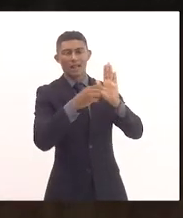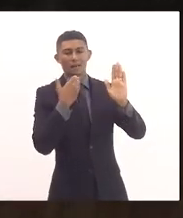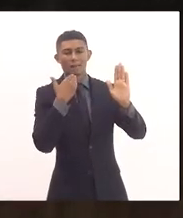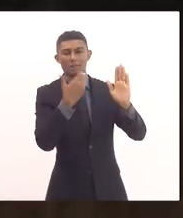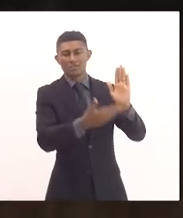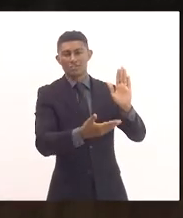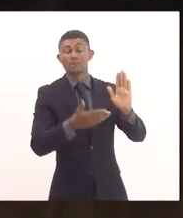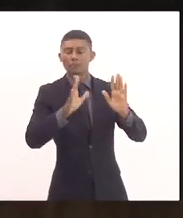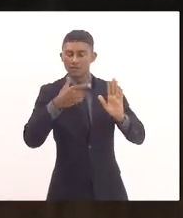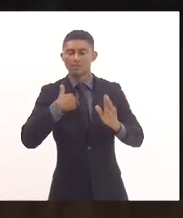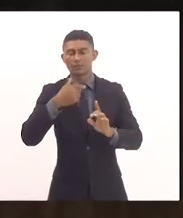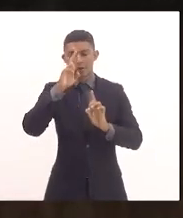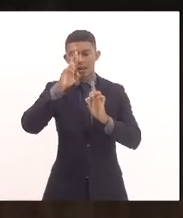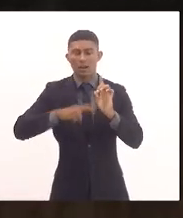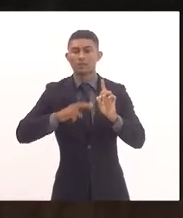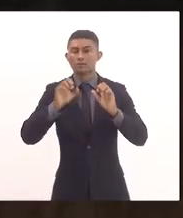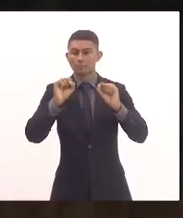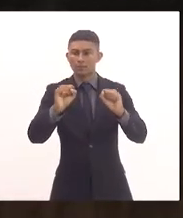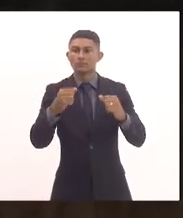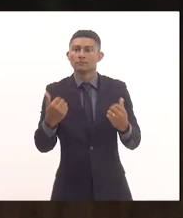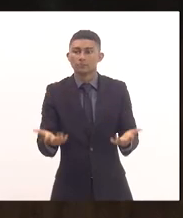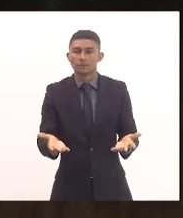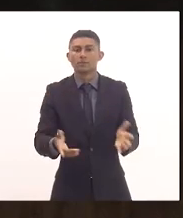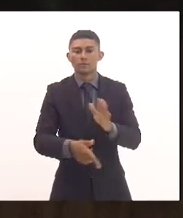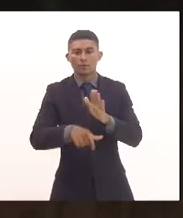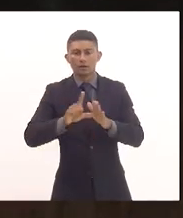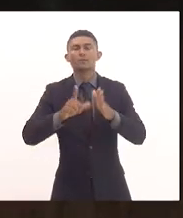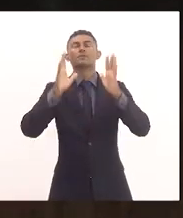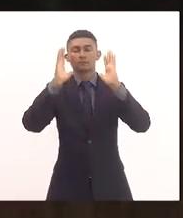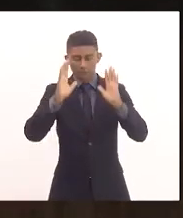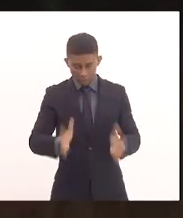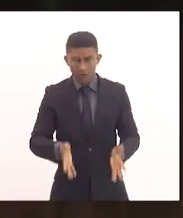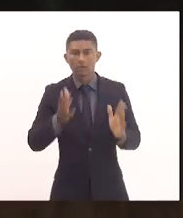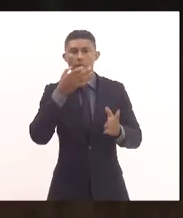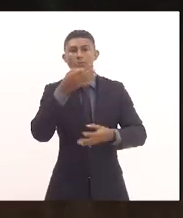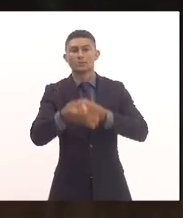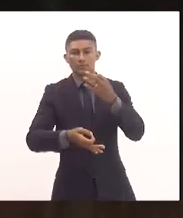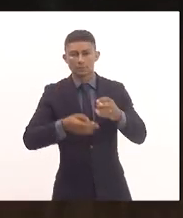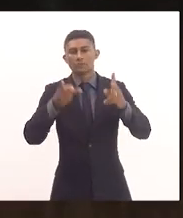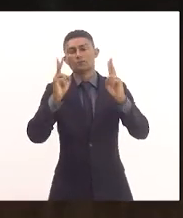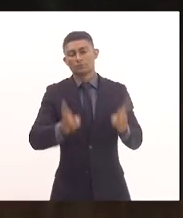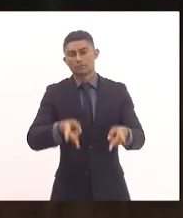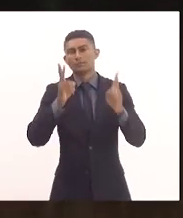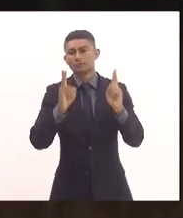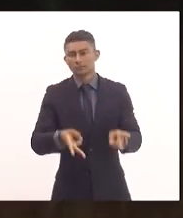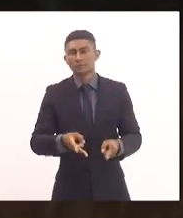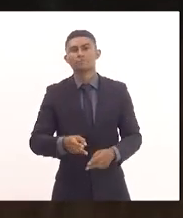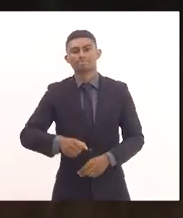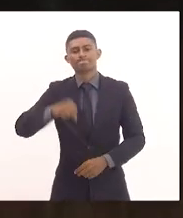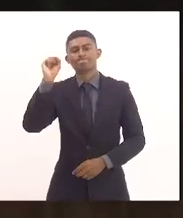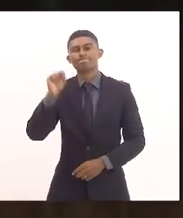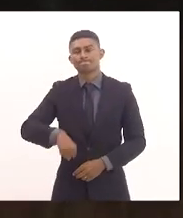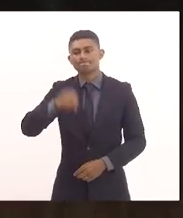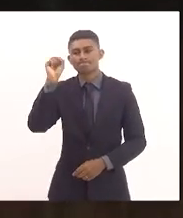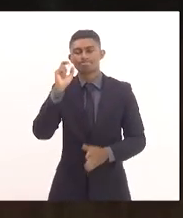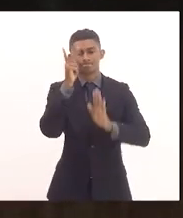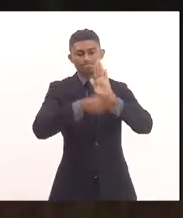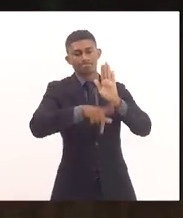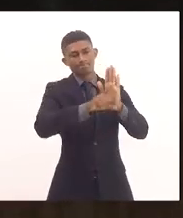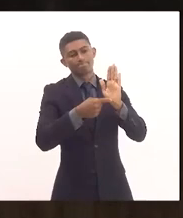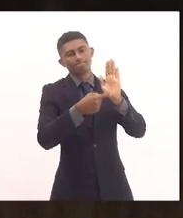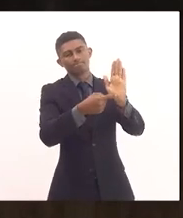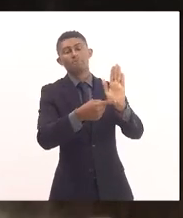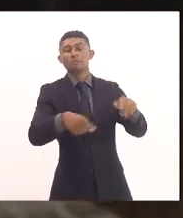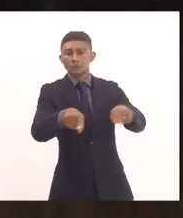relatar. E o relatório acompanha os que eu dei anteriormente, completamente, totalmente favorável ao projeto, já